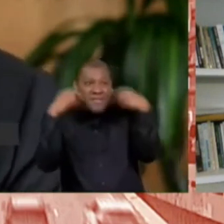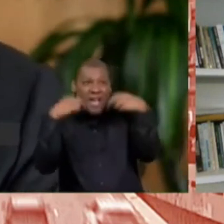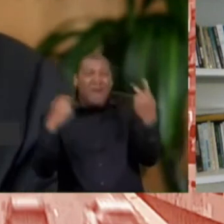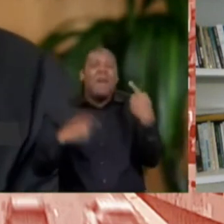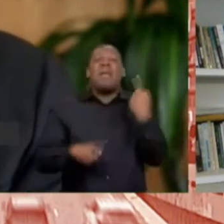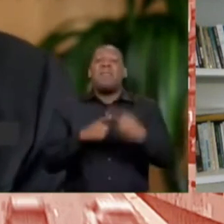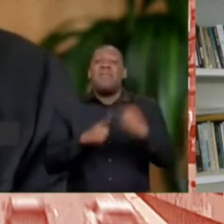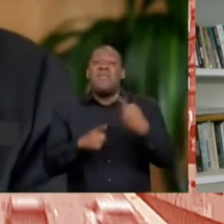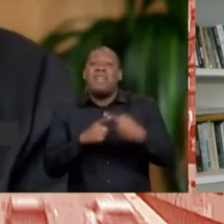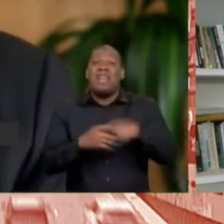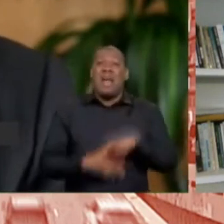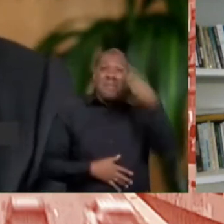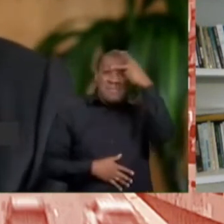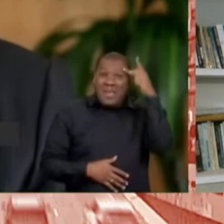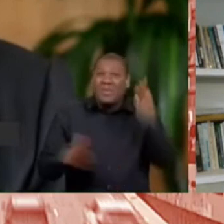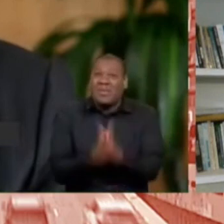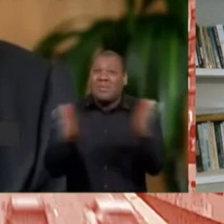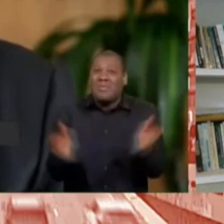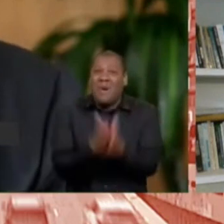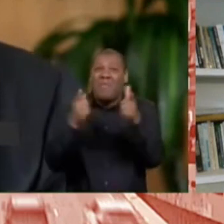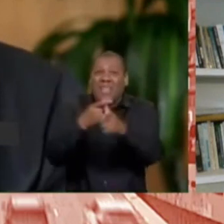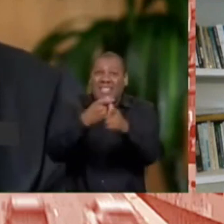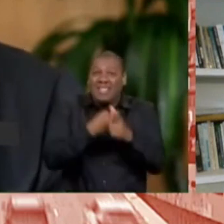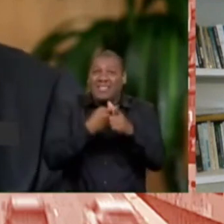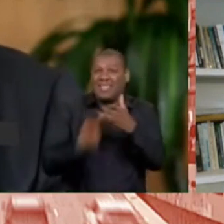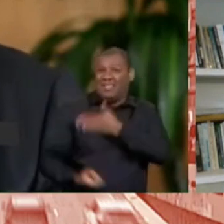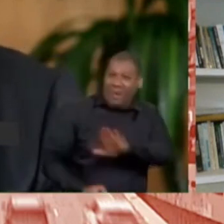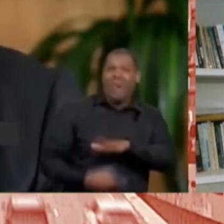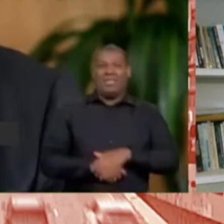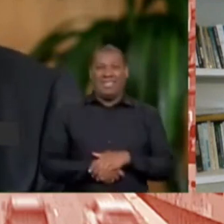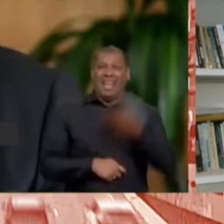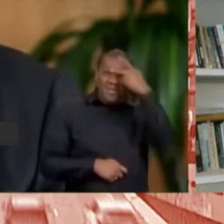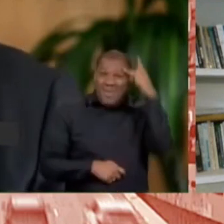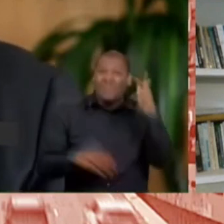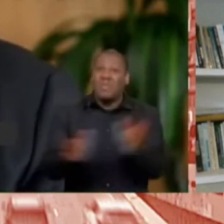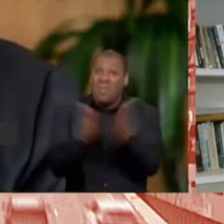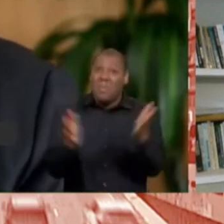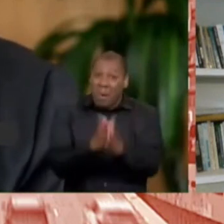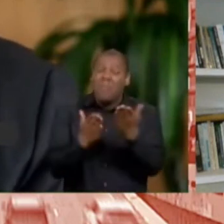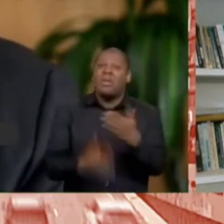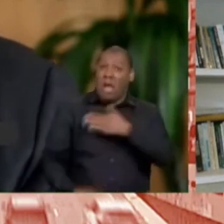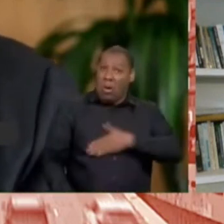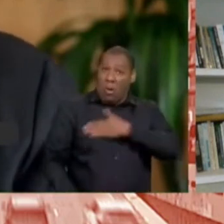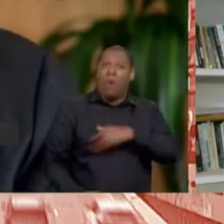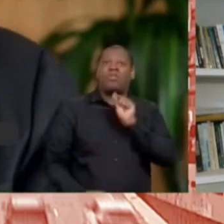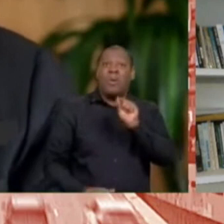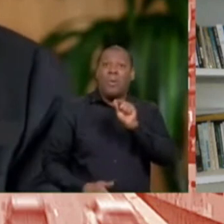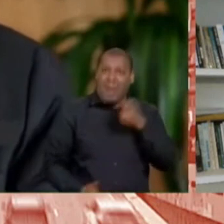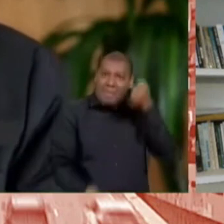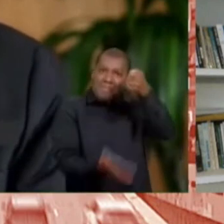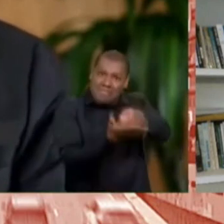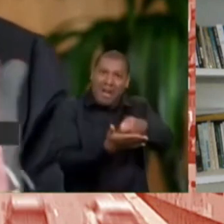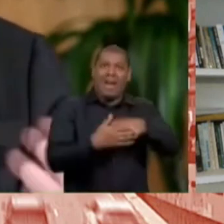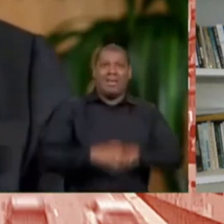fizeram com que eles vão continuar tendo que pagar os R$ 100, né? Eles estão negociando. Não é que vai sumir essa dívida, mas eles estão